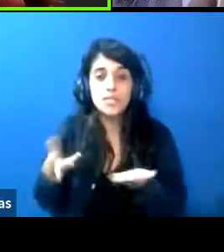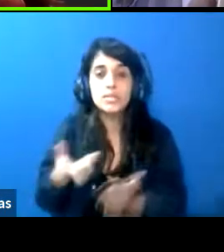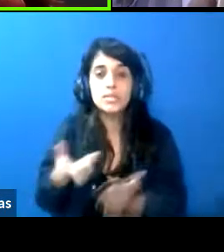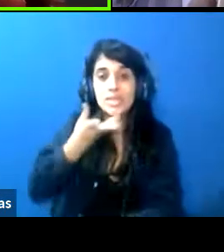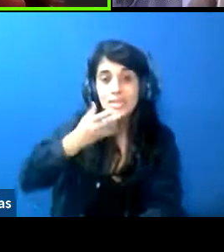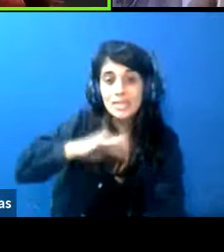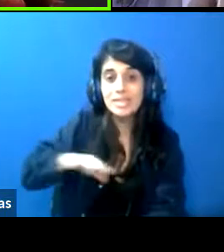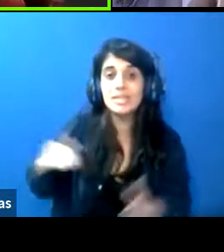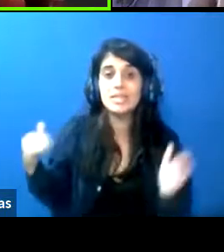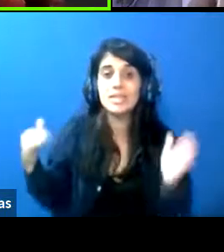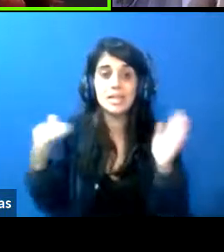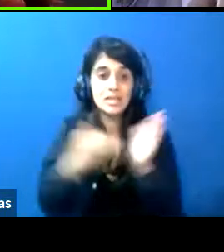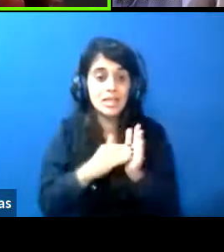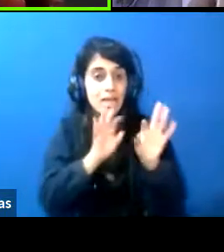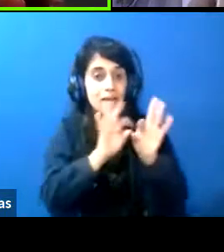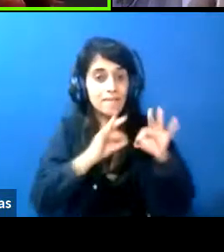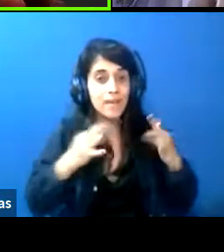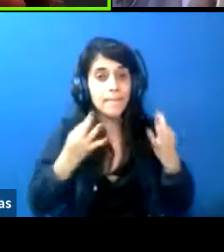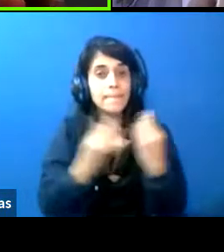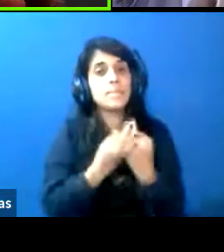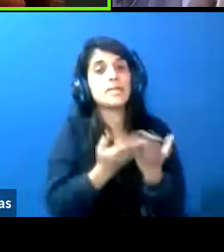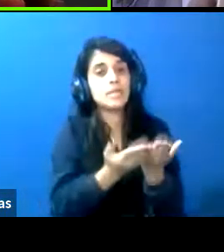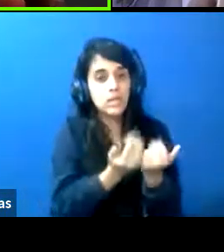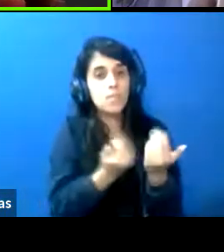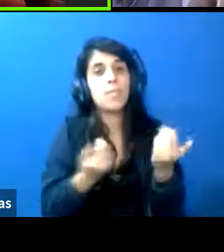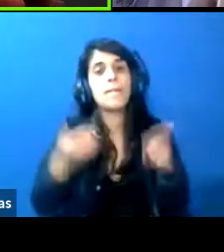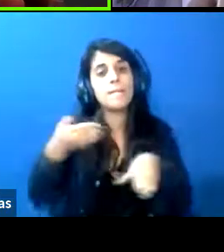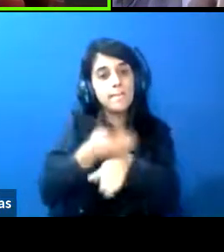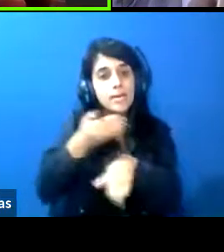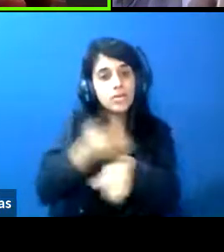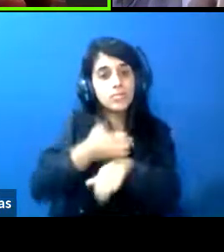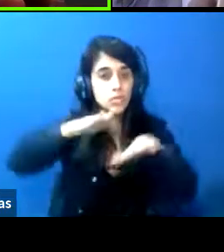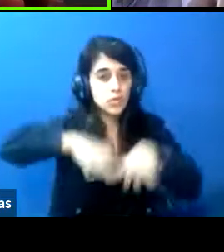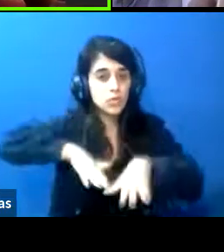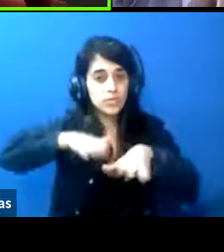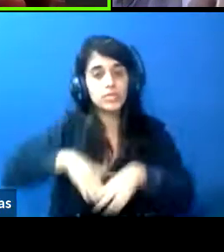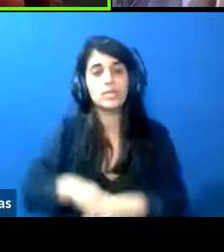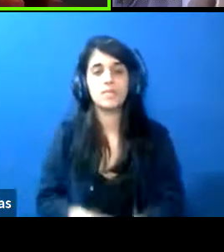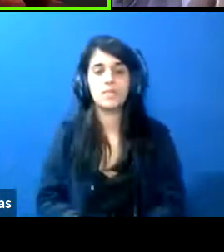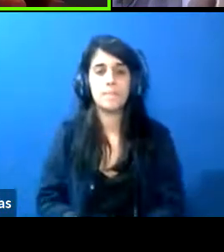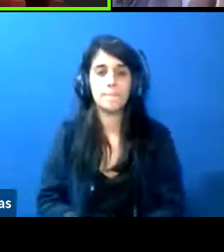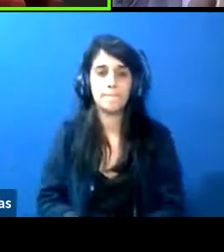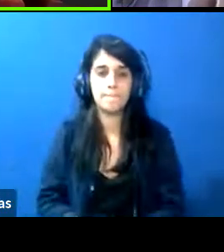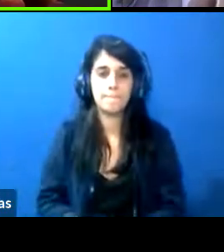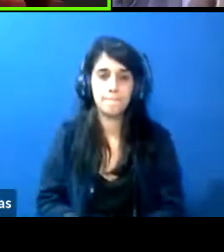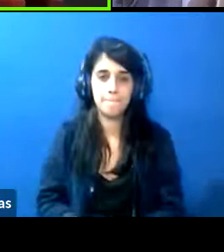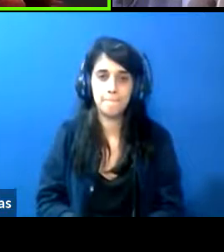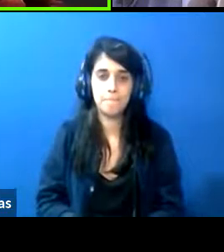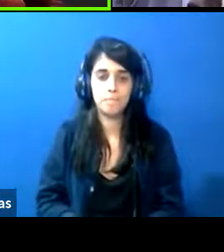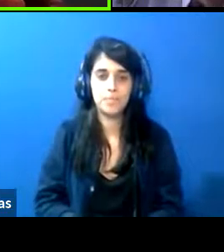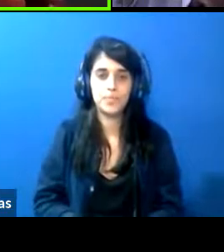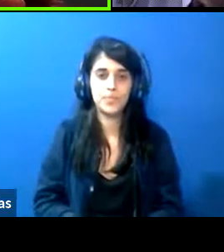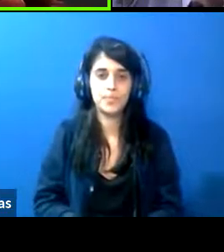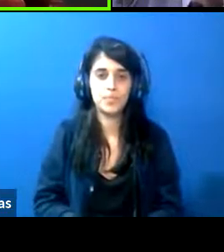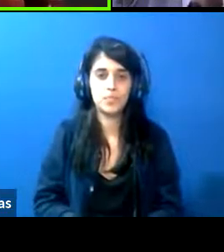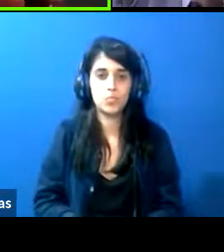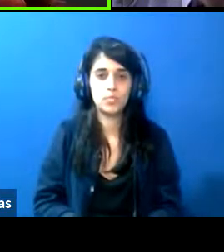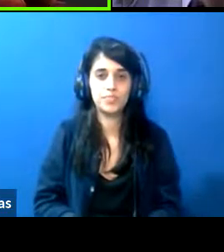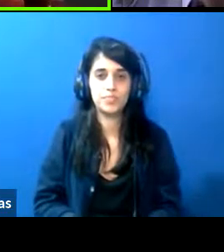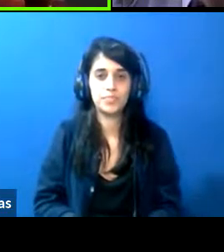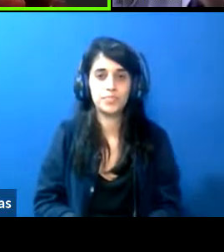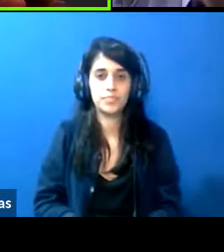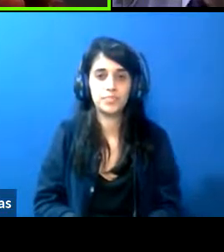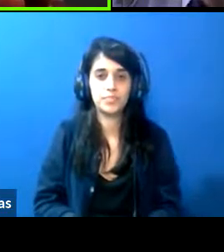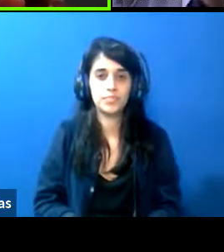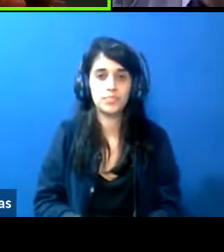os jovens e a família, então, no movimento. Então, é um todo. Que a gente envolve, então, nos espaços